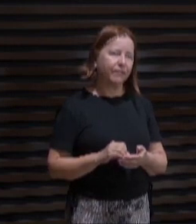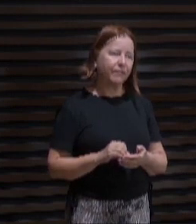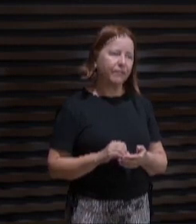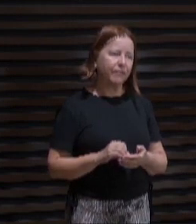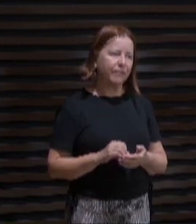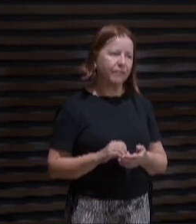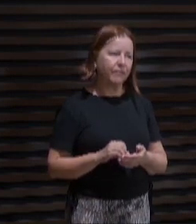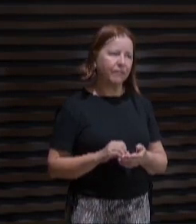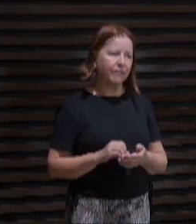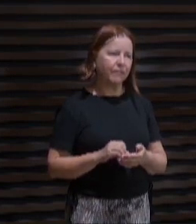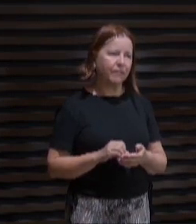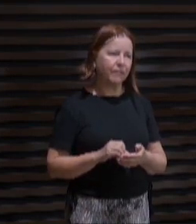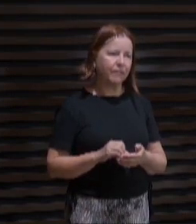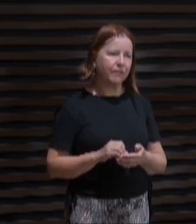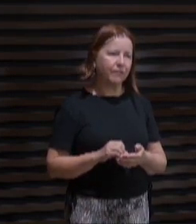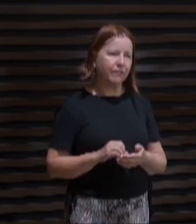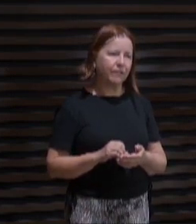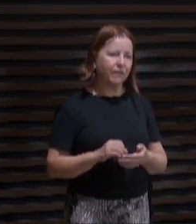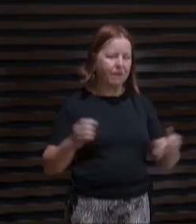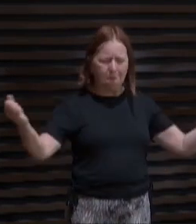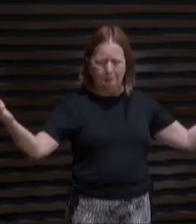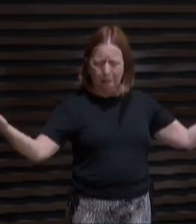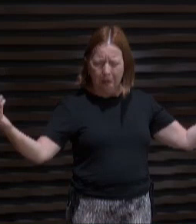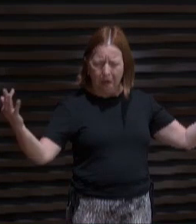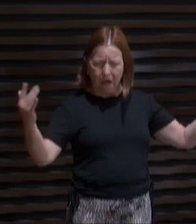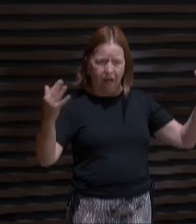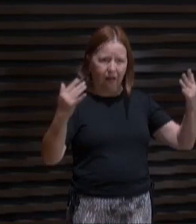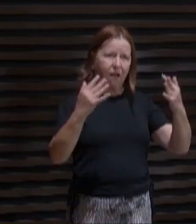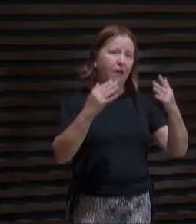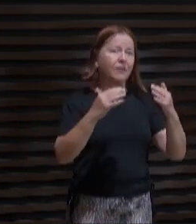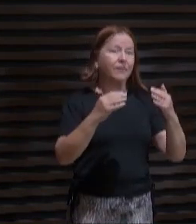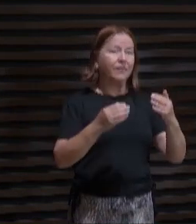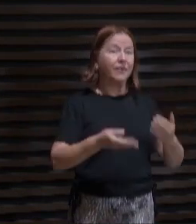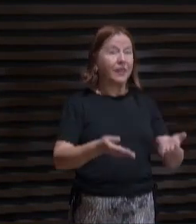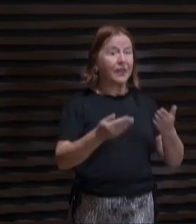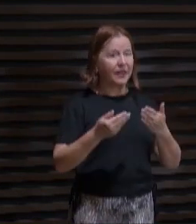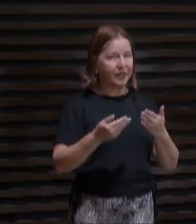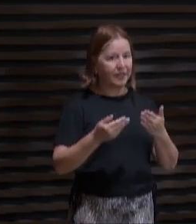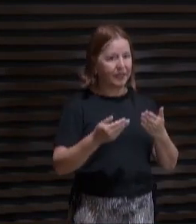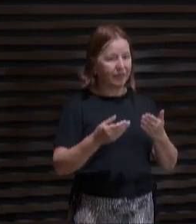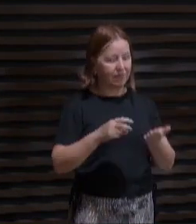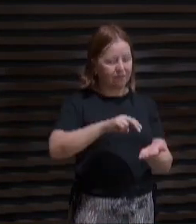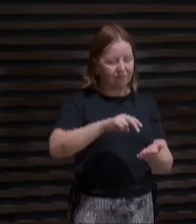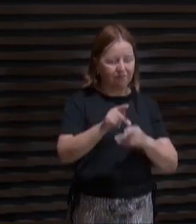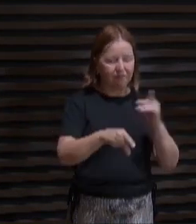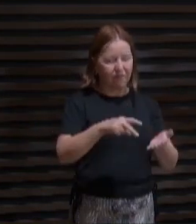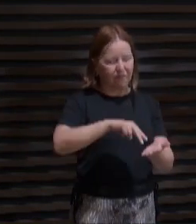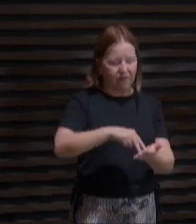E vieram a ele muitas multidões, trazendo consigo coxos,